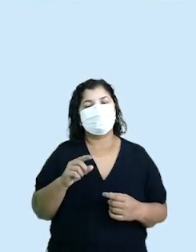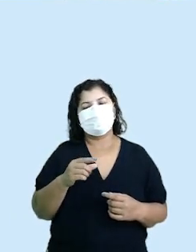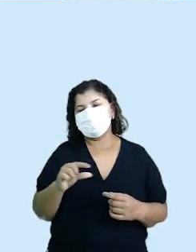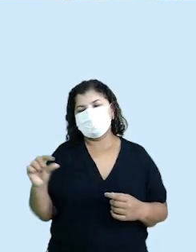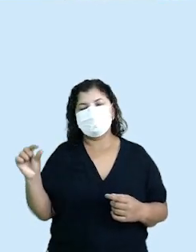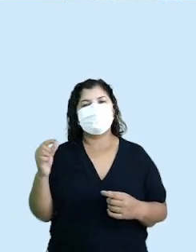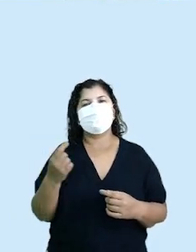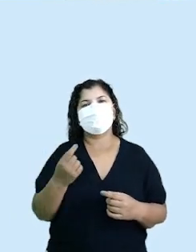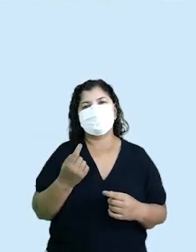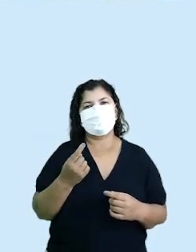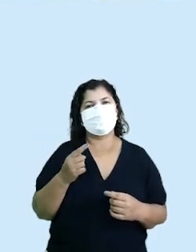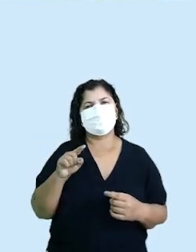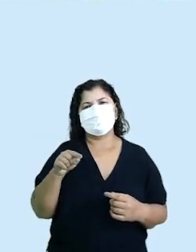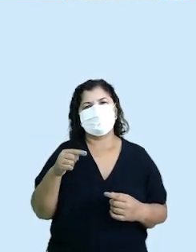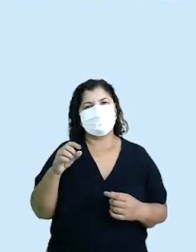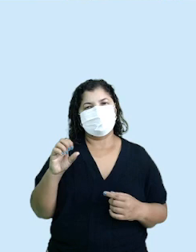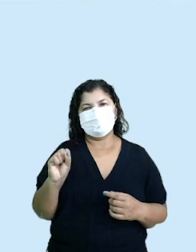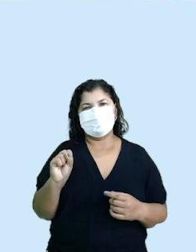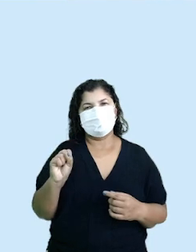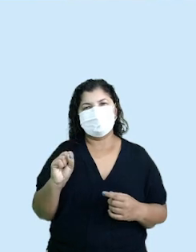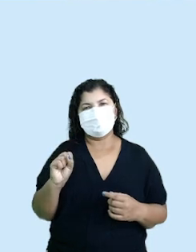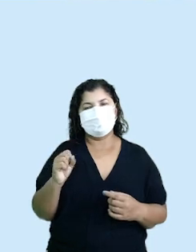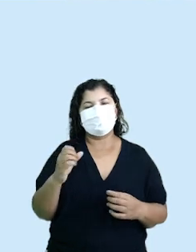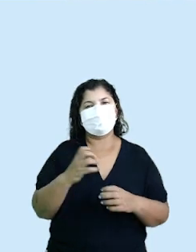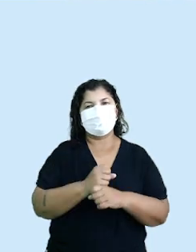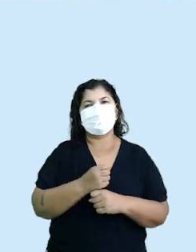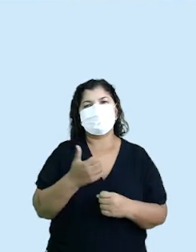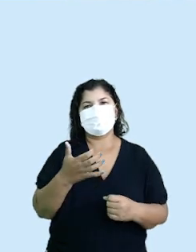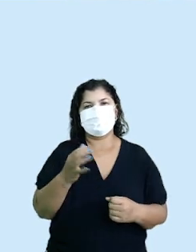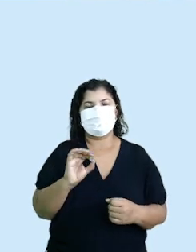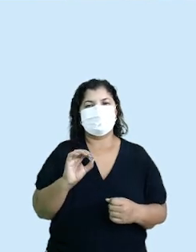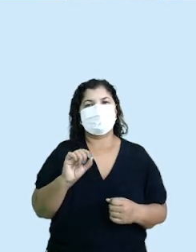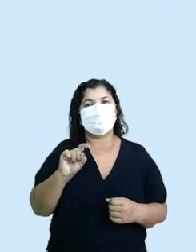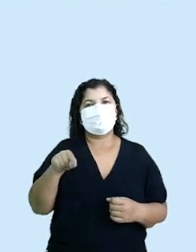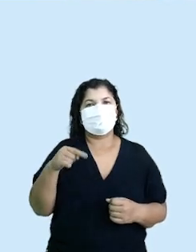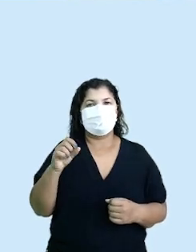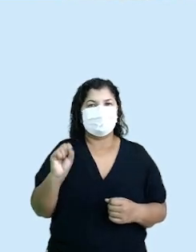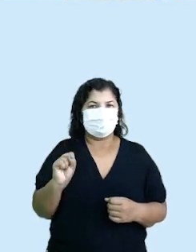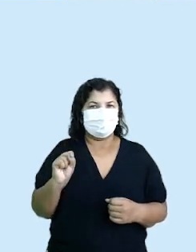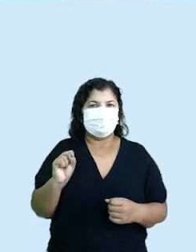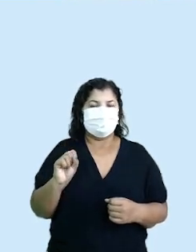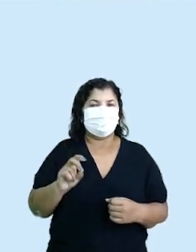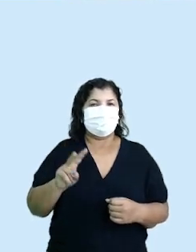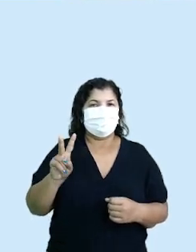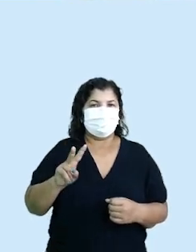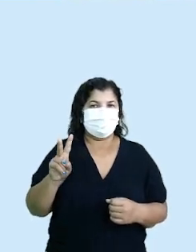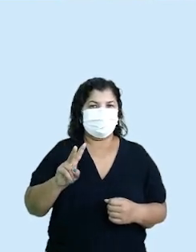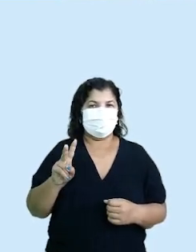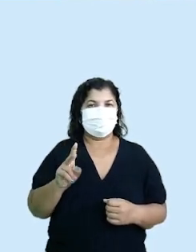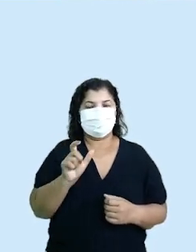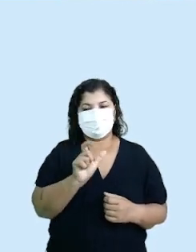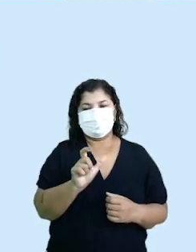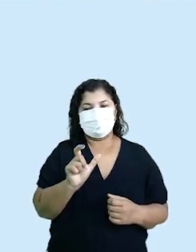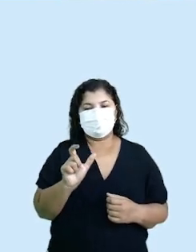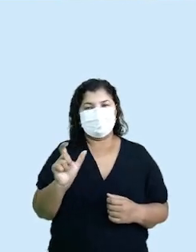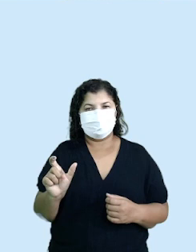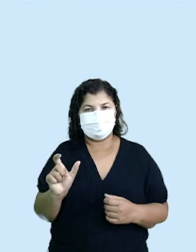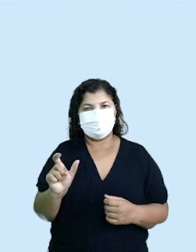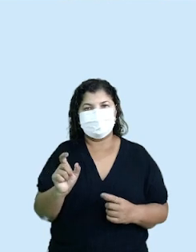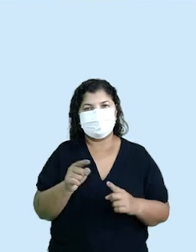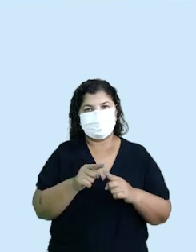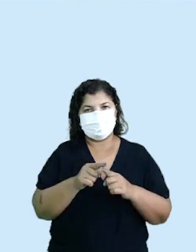1,8, total aí 10,8 volts. Então, essa associação em série dessas 3 pilhas serve